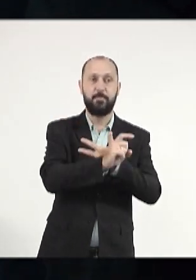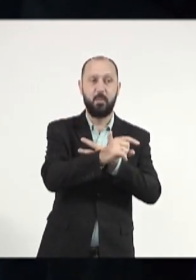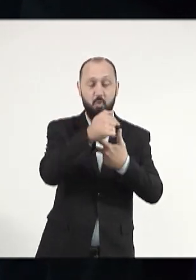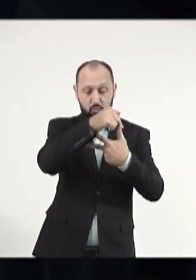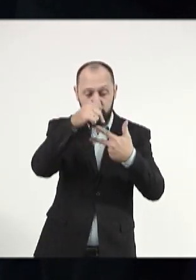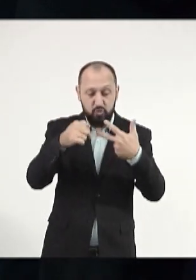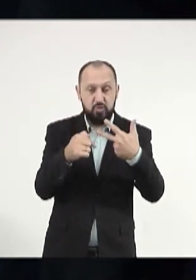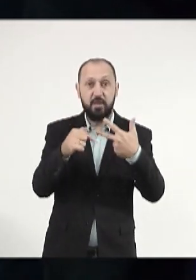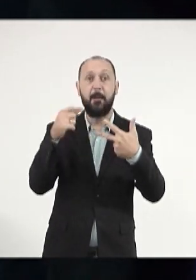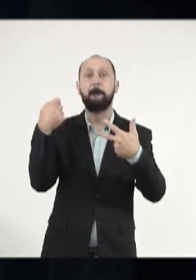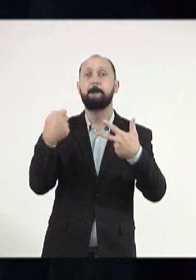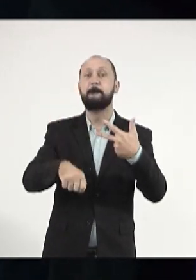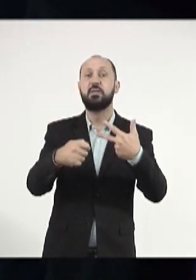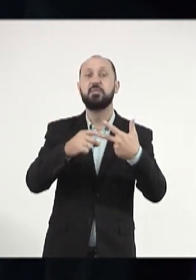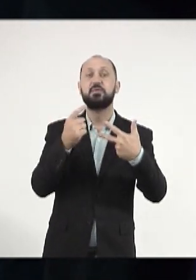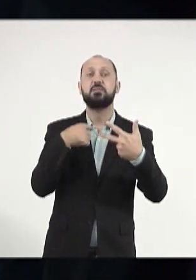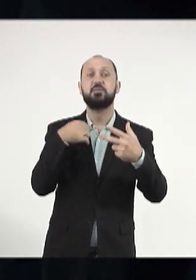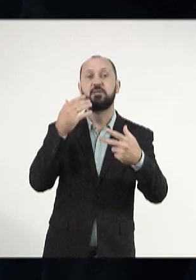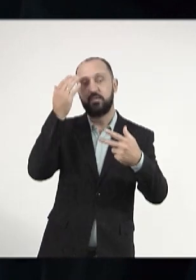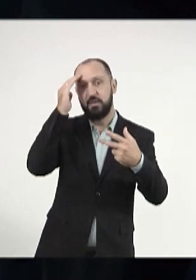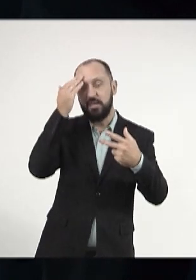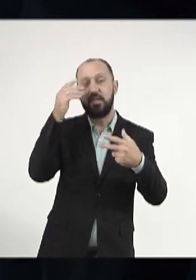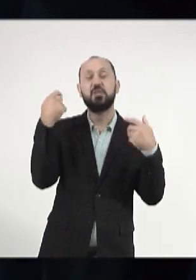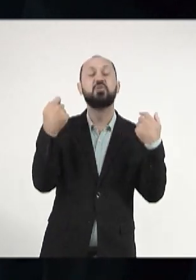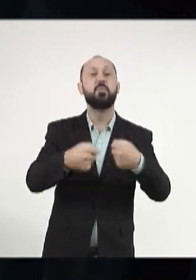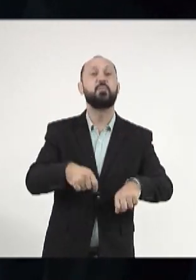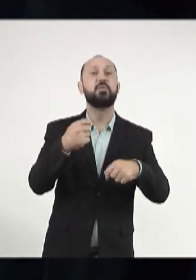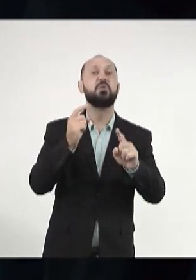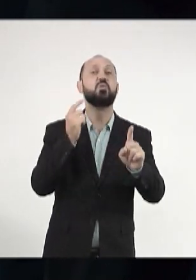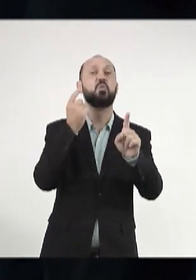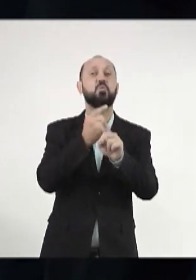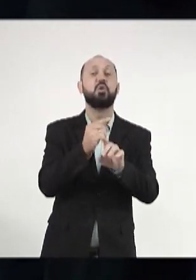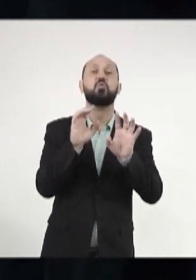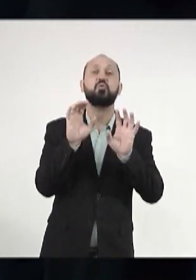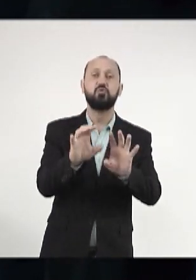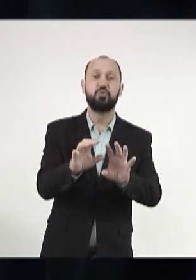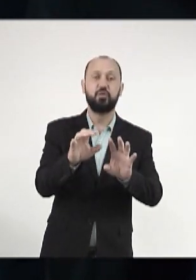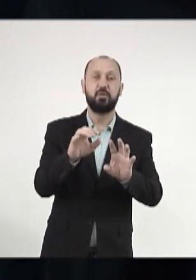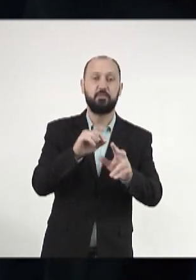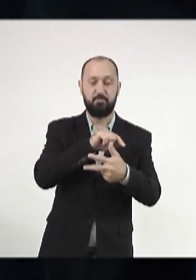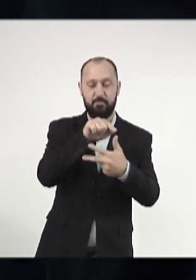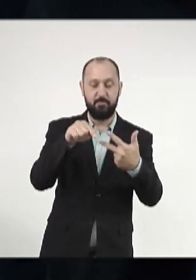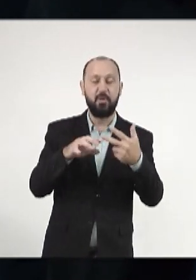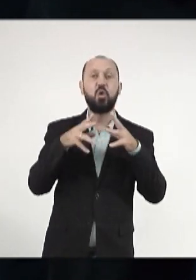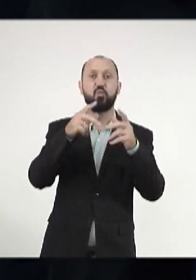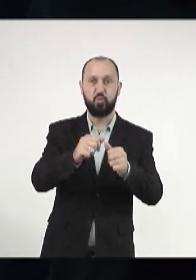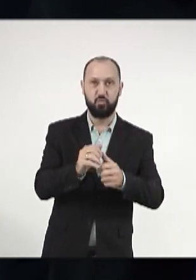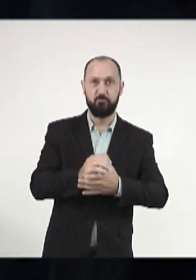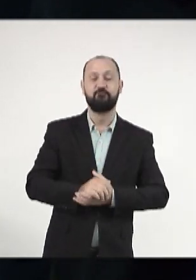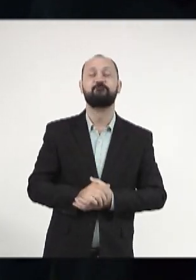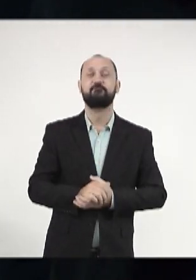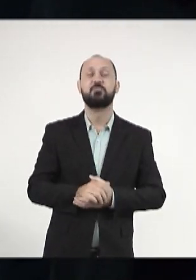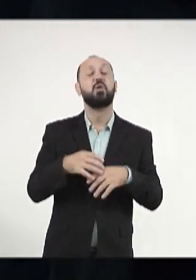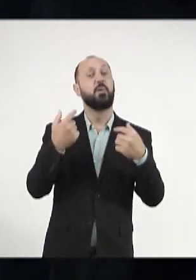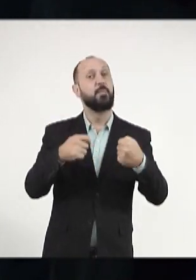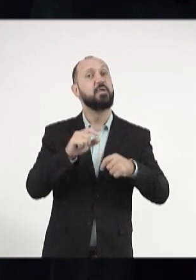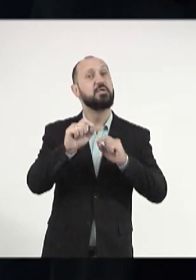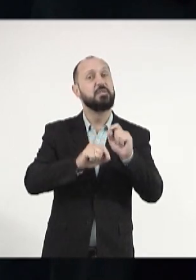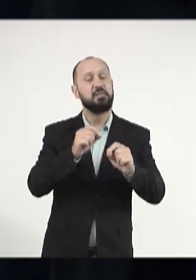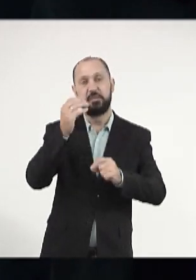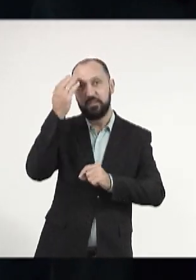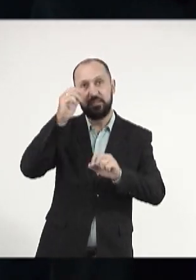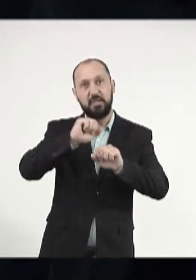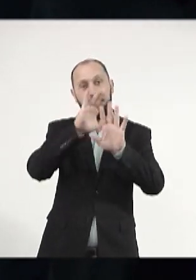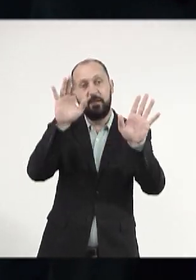3 poderes precisam compreender que é necessário encontrar alternativa para todas as pessoas. E, para isso, nós precisamos